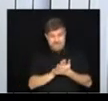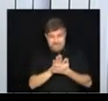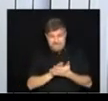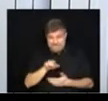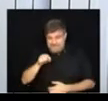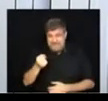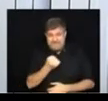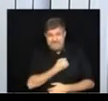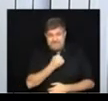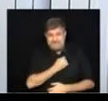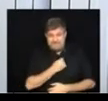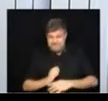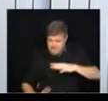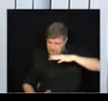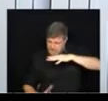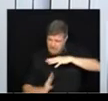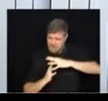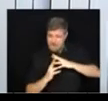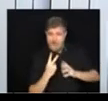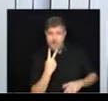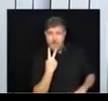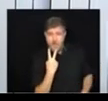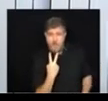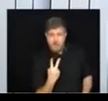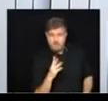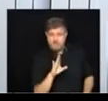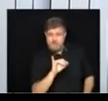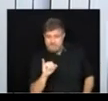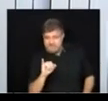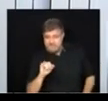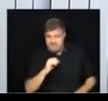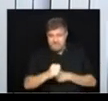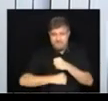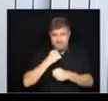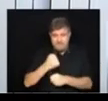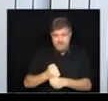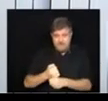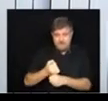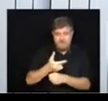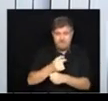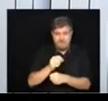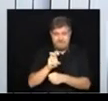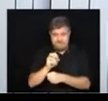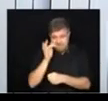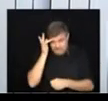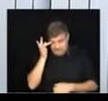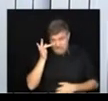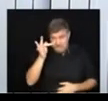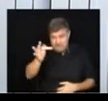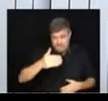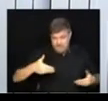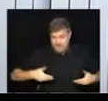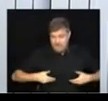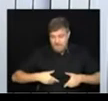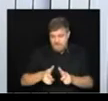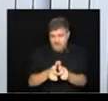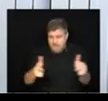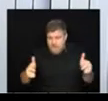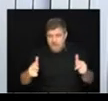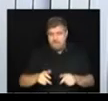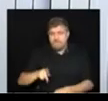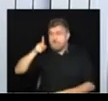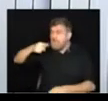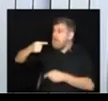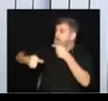número chegue a 2 bilhões de pessoas em 2050. Ô Rubens, faltam políticas